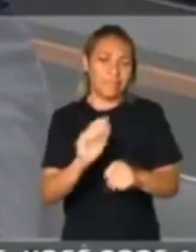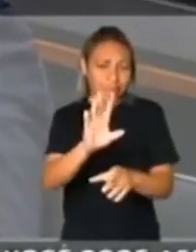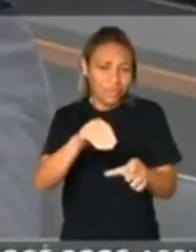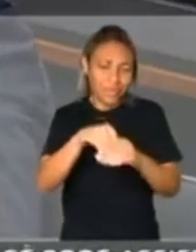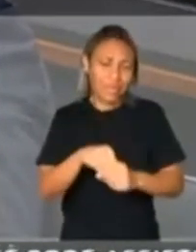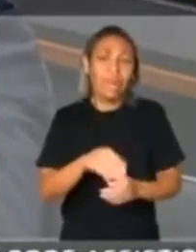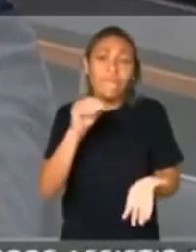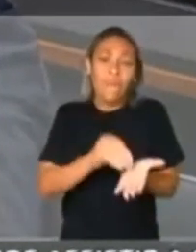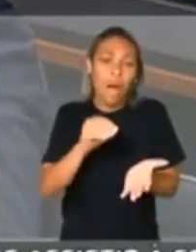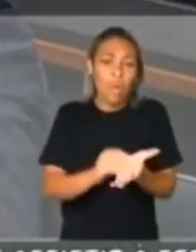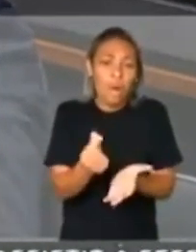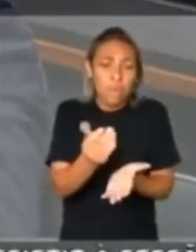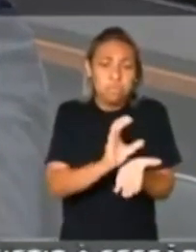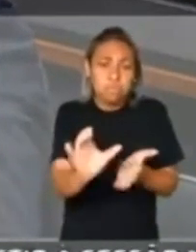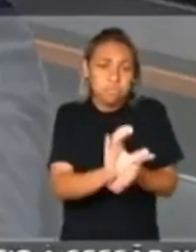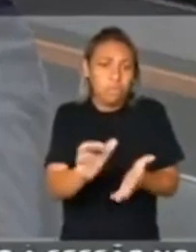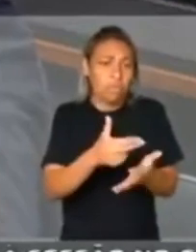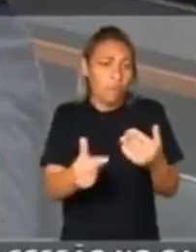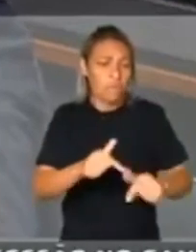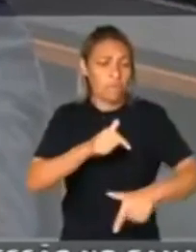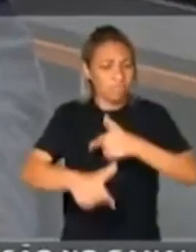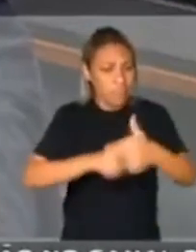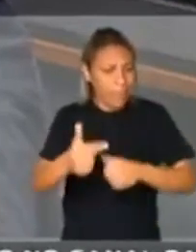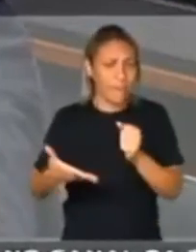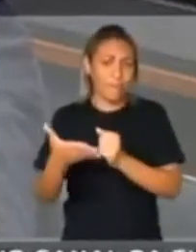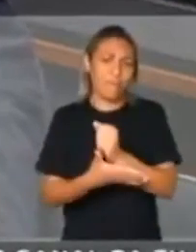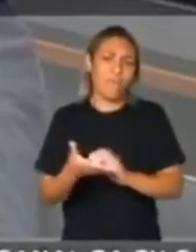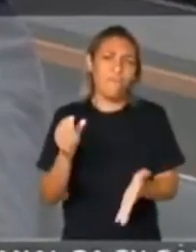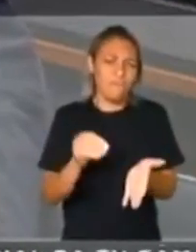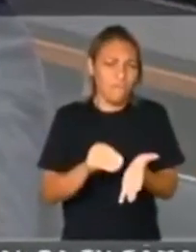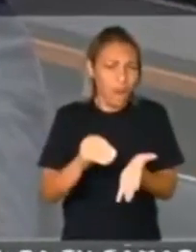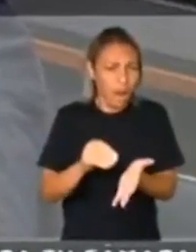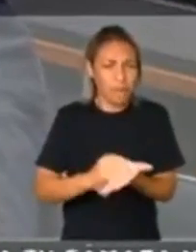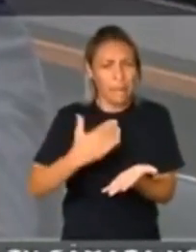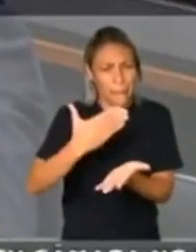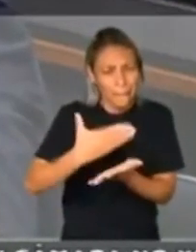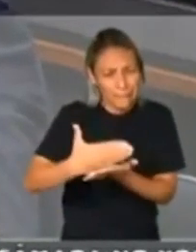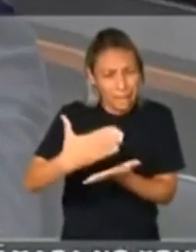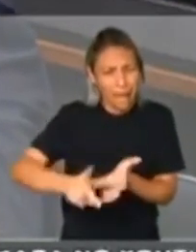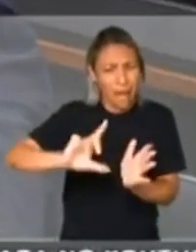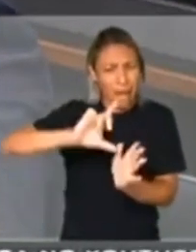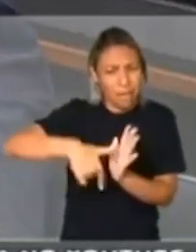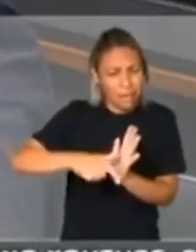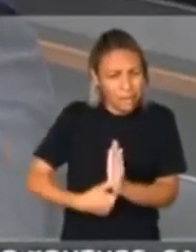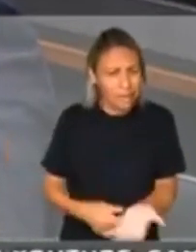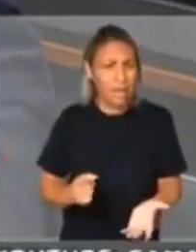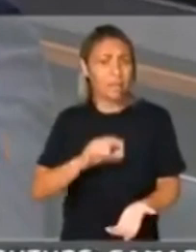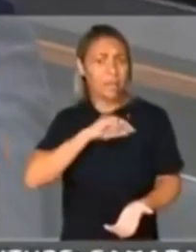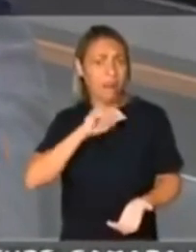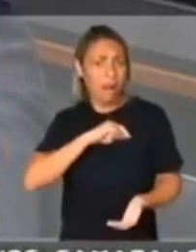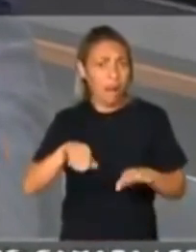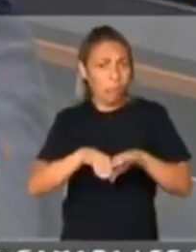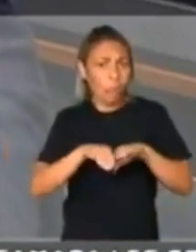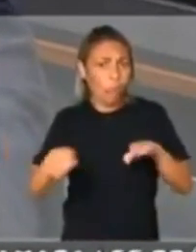vai faltar recurso para serviços básicos. Em muitos estados já falta, já tem parcelamento, já tem atraso, já tem congelamento de salário.